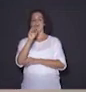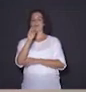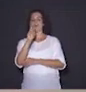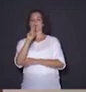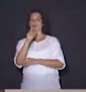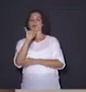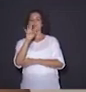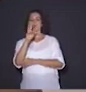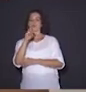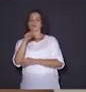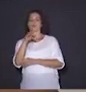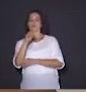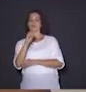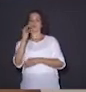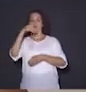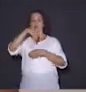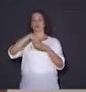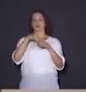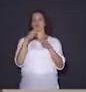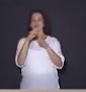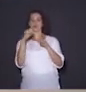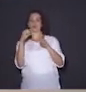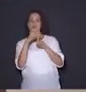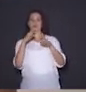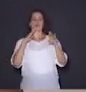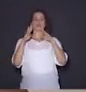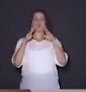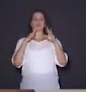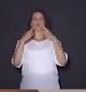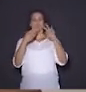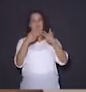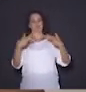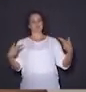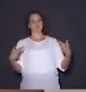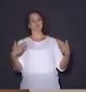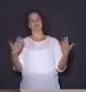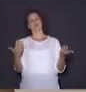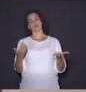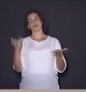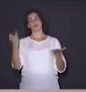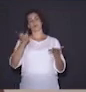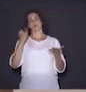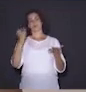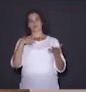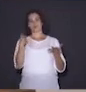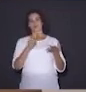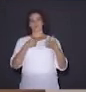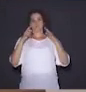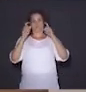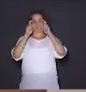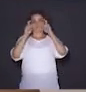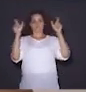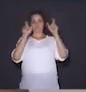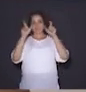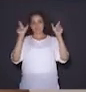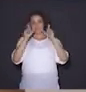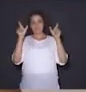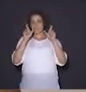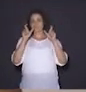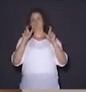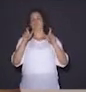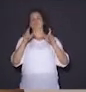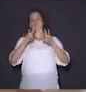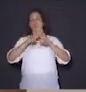em em outras tantas aplicações então é muito importante a gente ficar atento aos interesses que existem